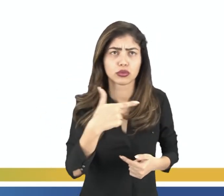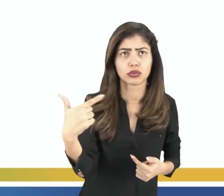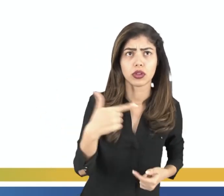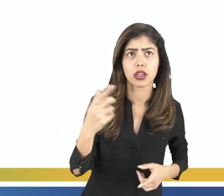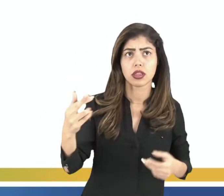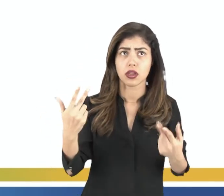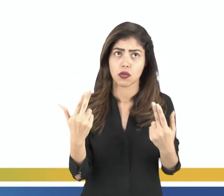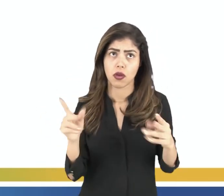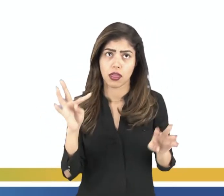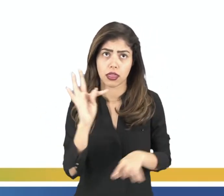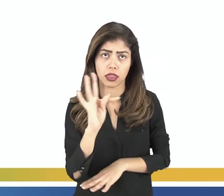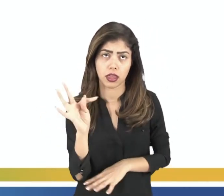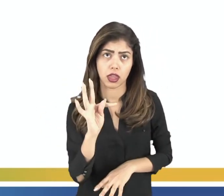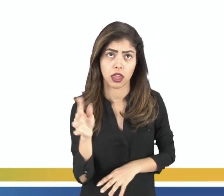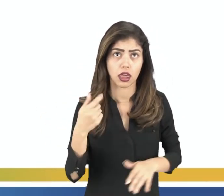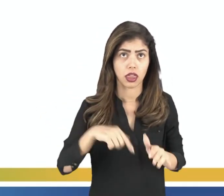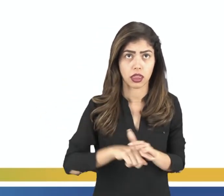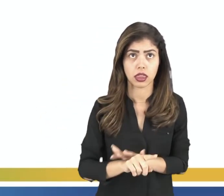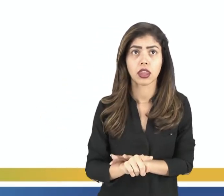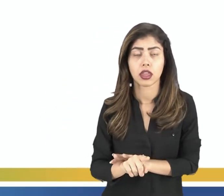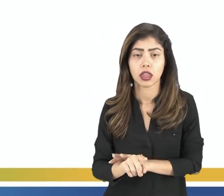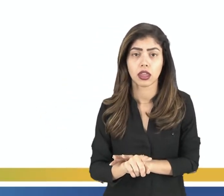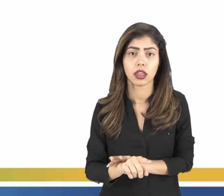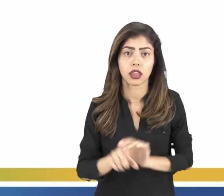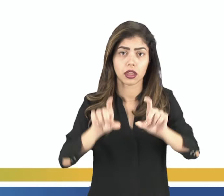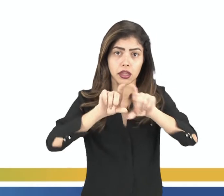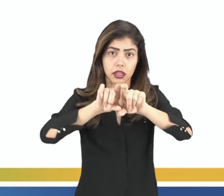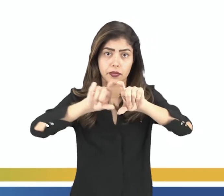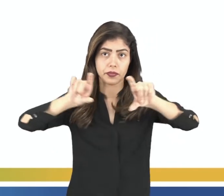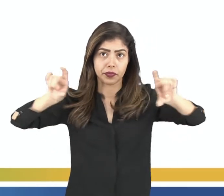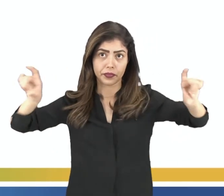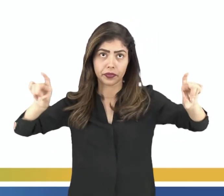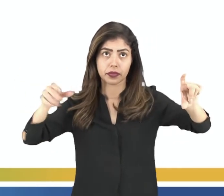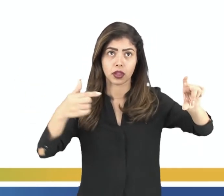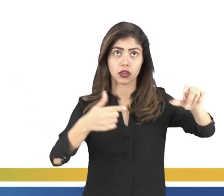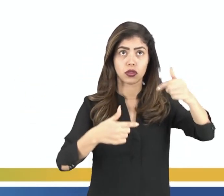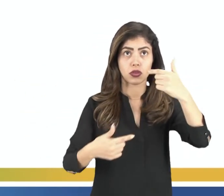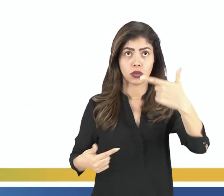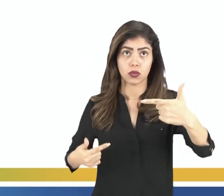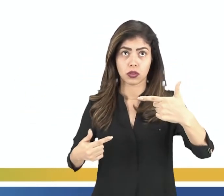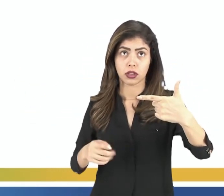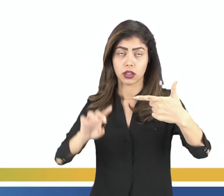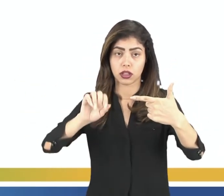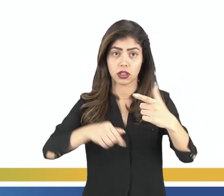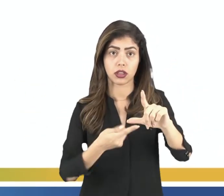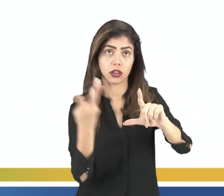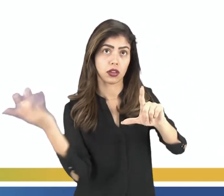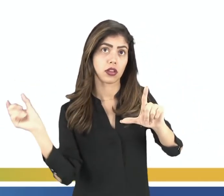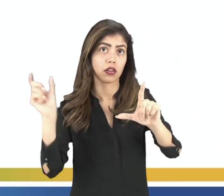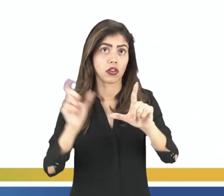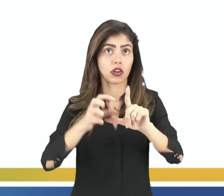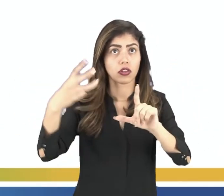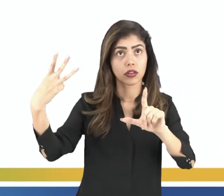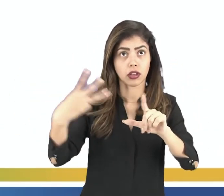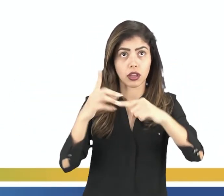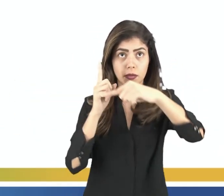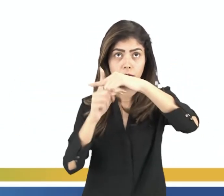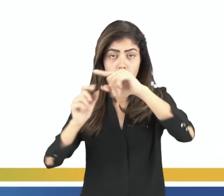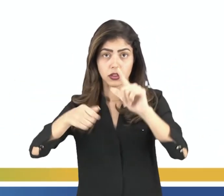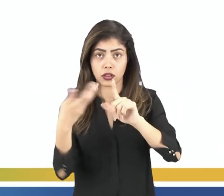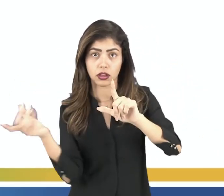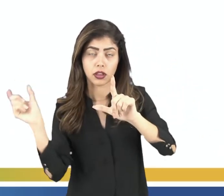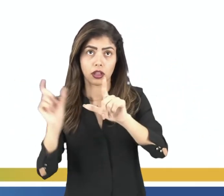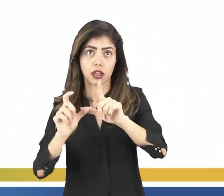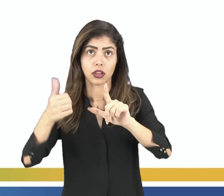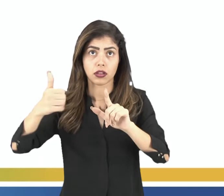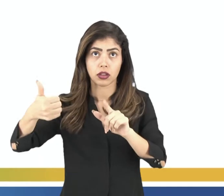t. Dentro aí, acompanhando junto comigo, ó, 2 log de 3 mais log de 11